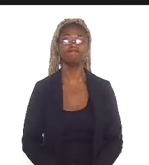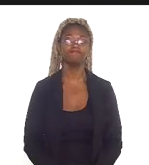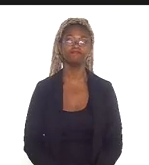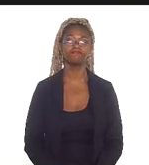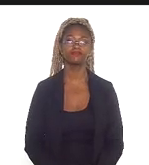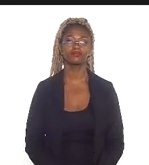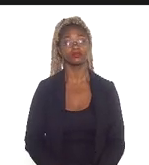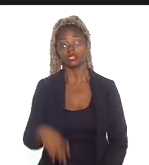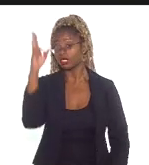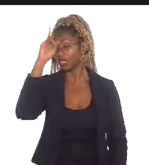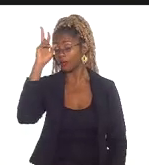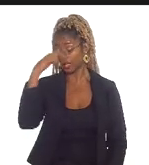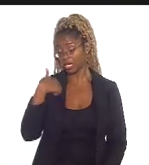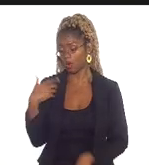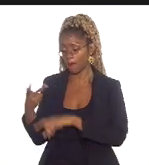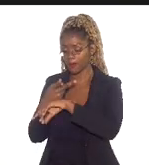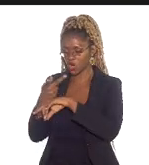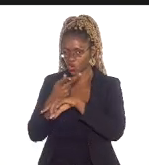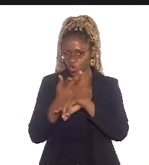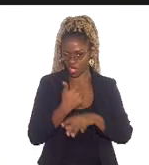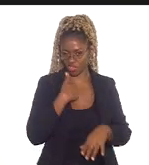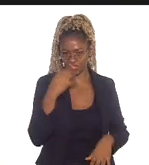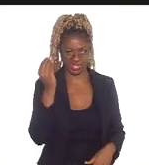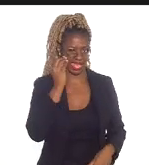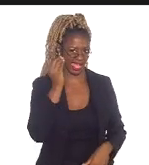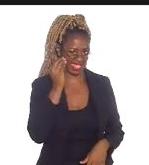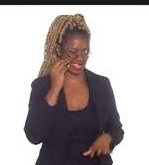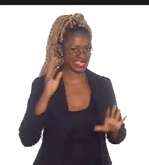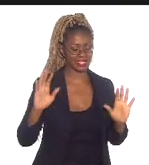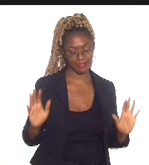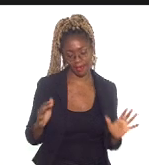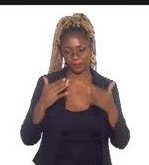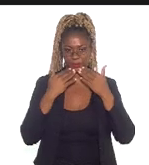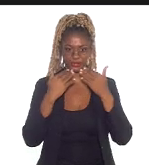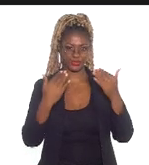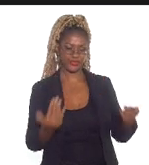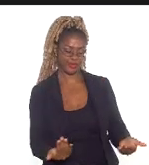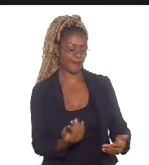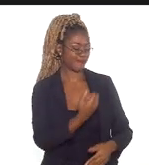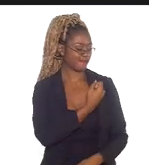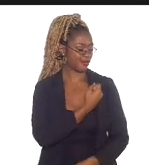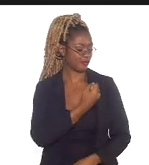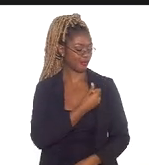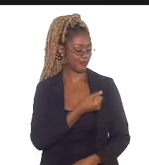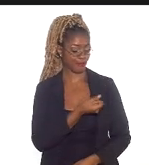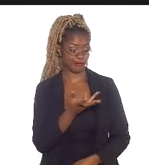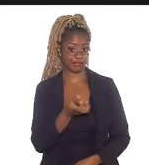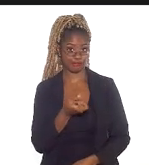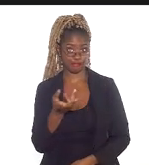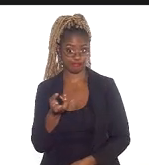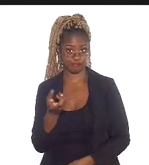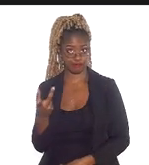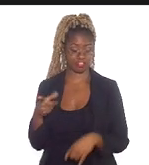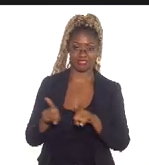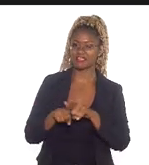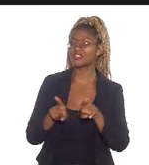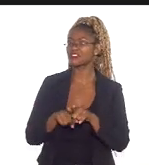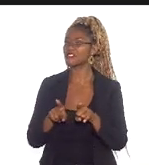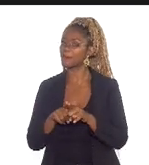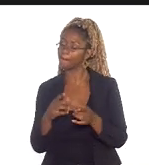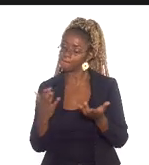lembrando que eu procurei apresentar tanto nos valores quantitativos quanto nos valores